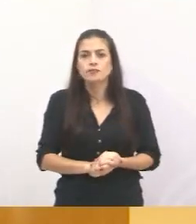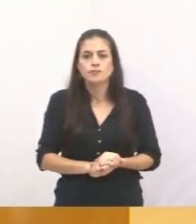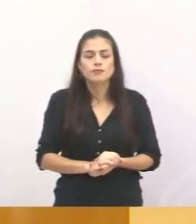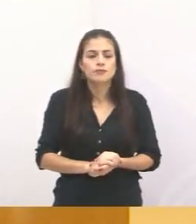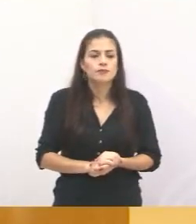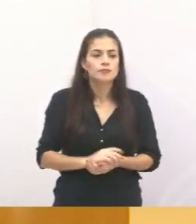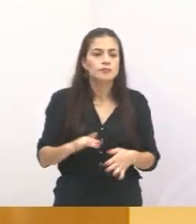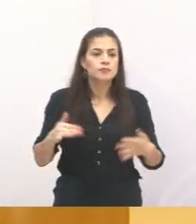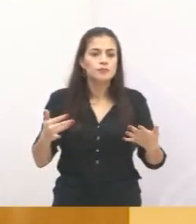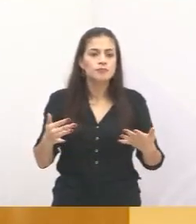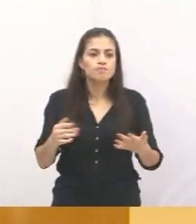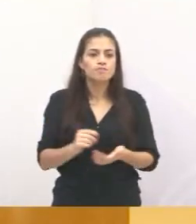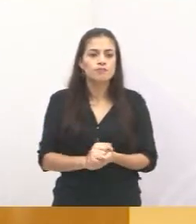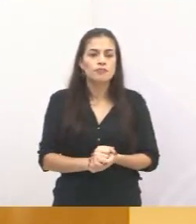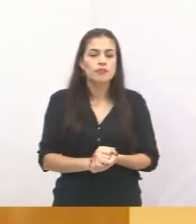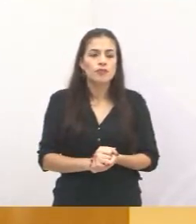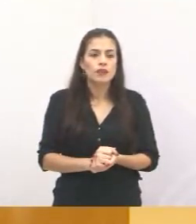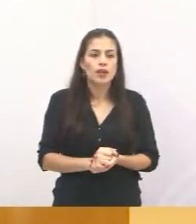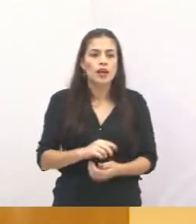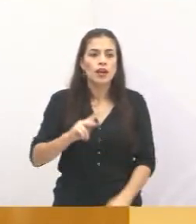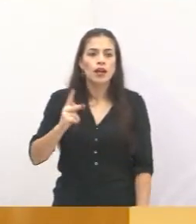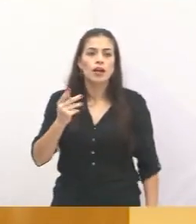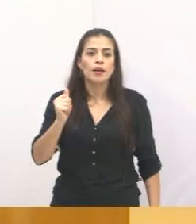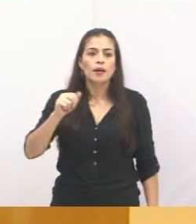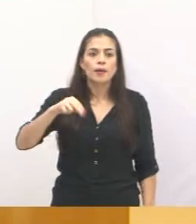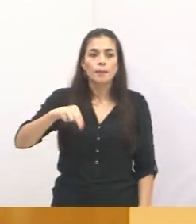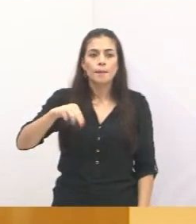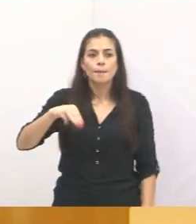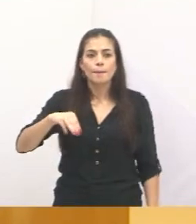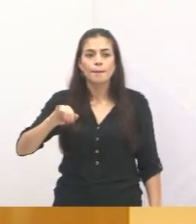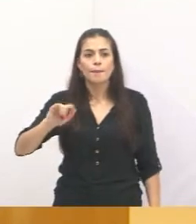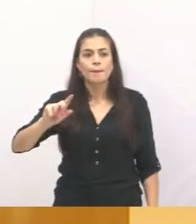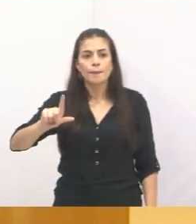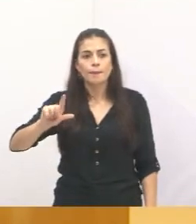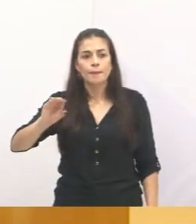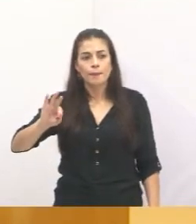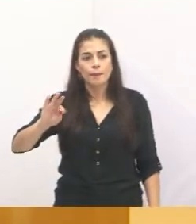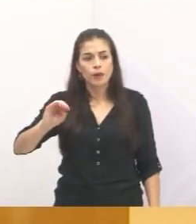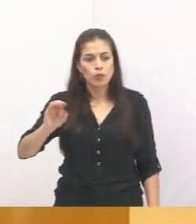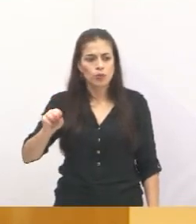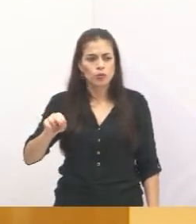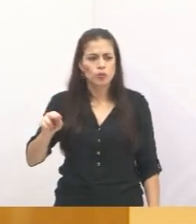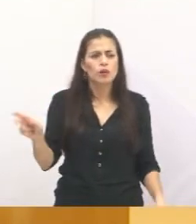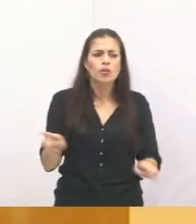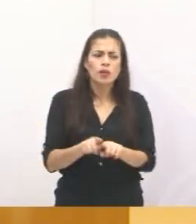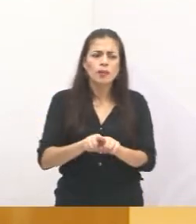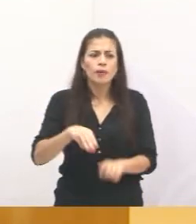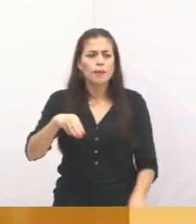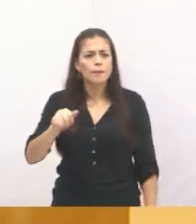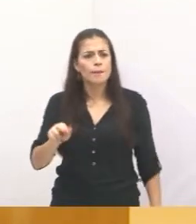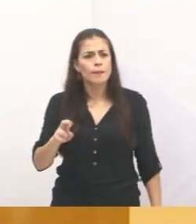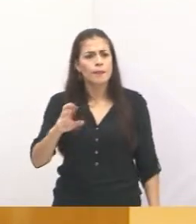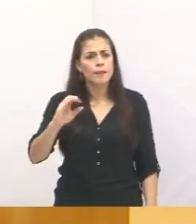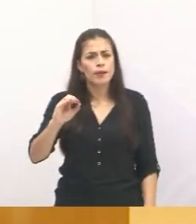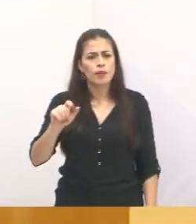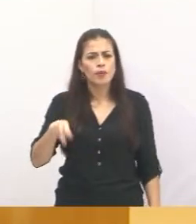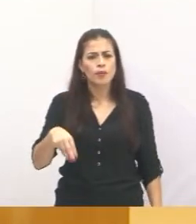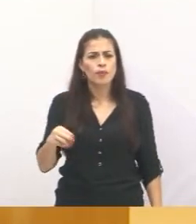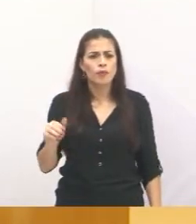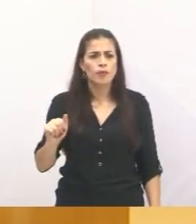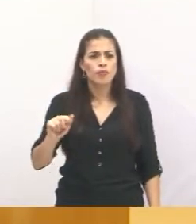dívida. E não citou a própria administração dele, que ficou devendo aí, no período de